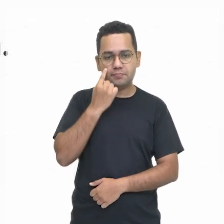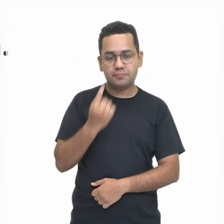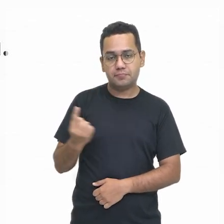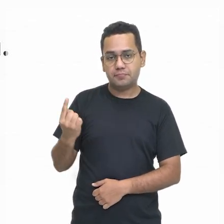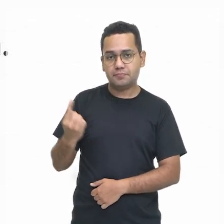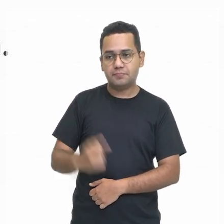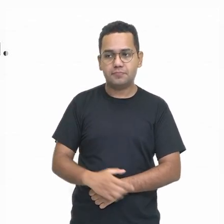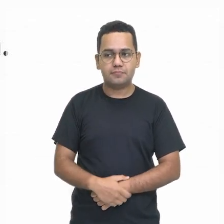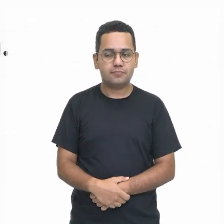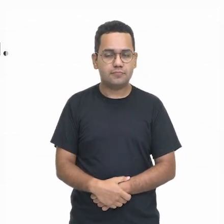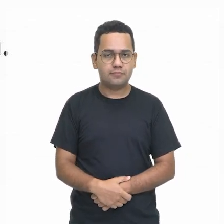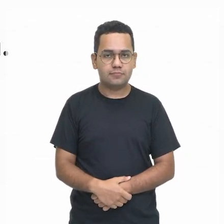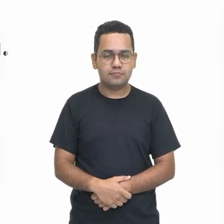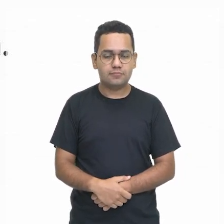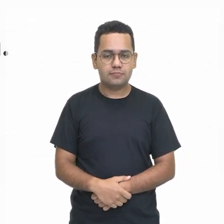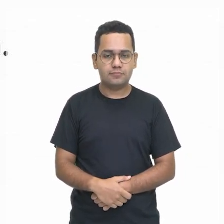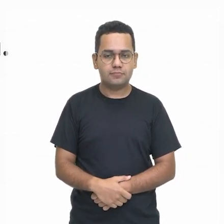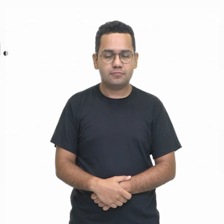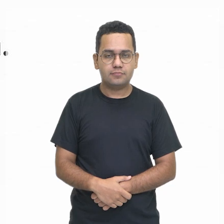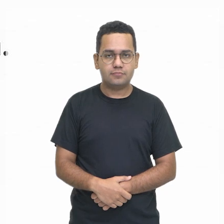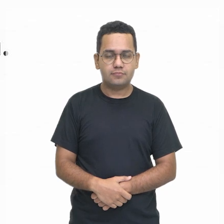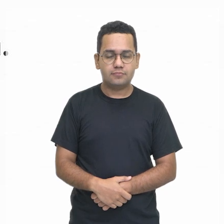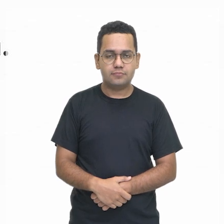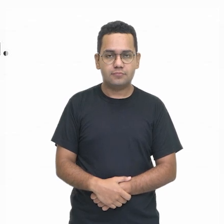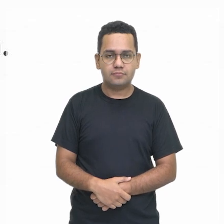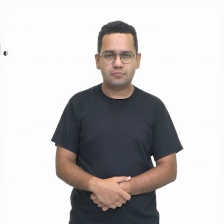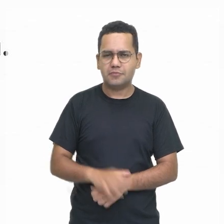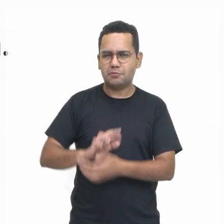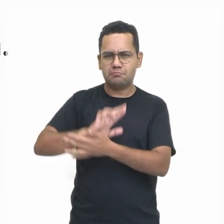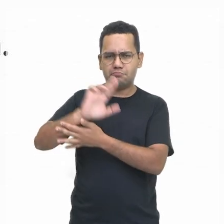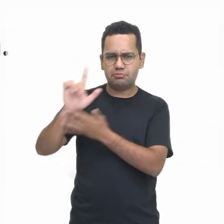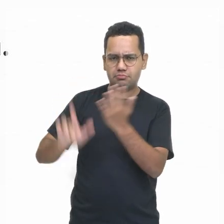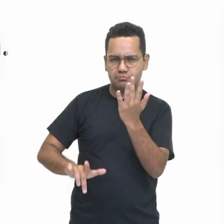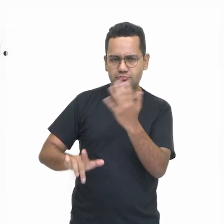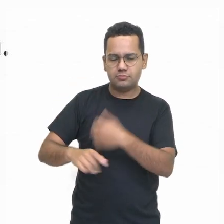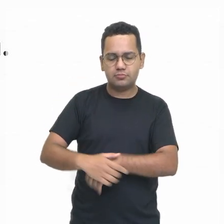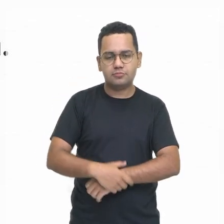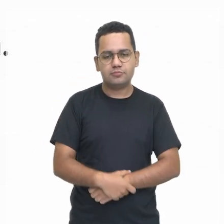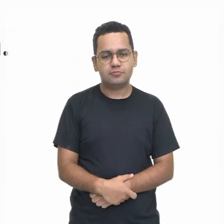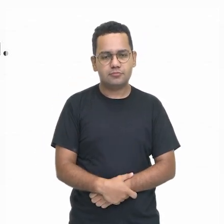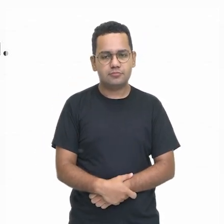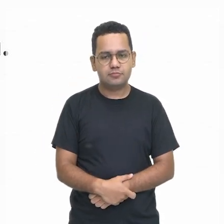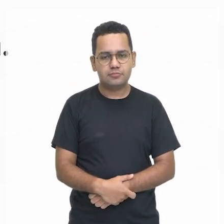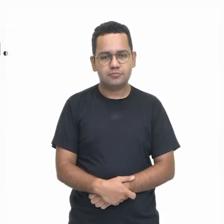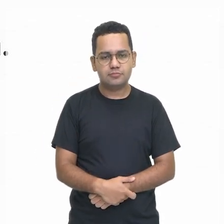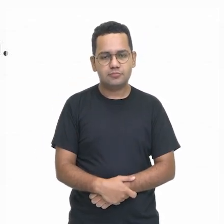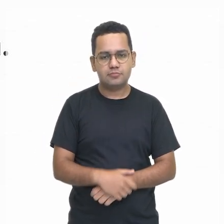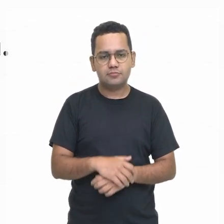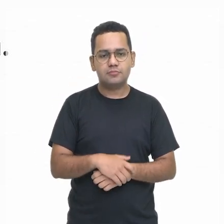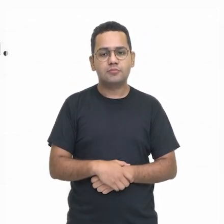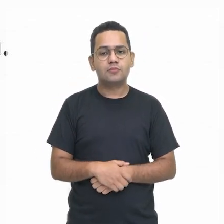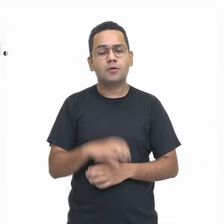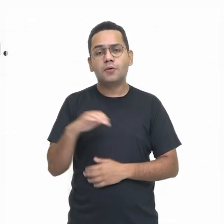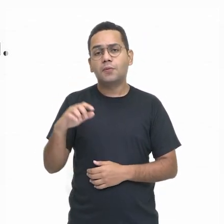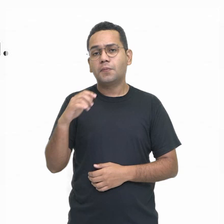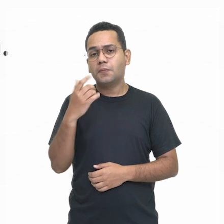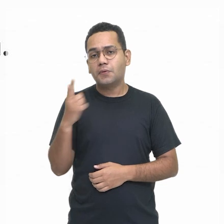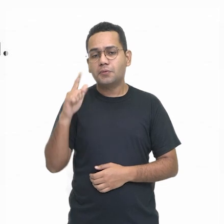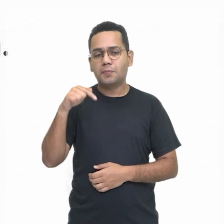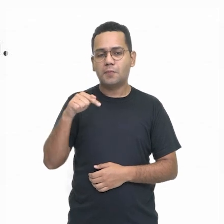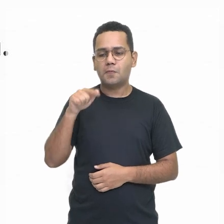consumidores secundários, consumidores terciários e também outros nomes como